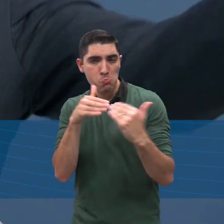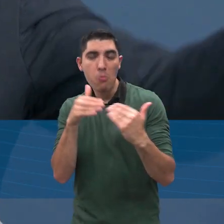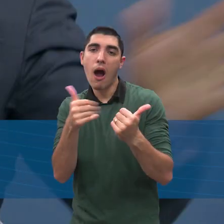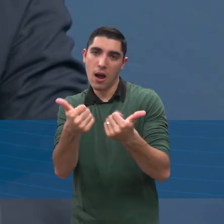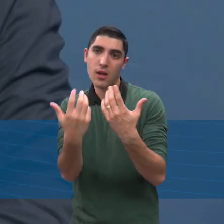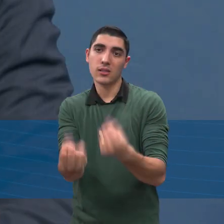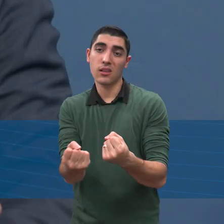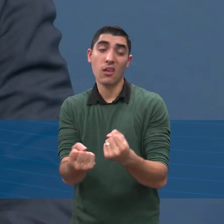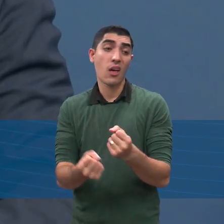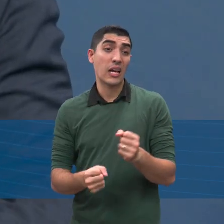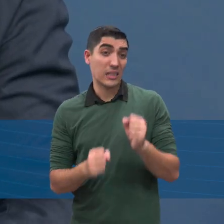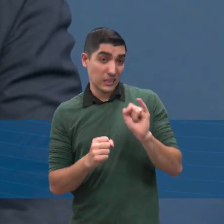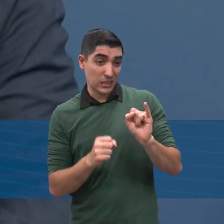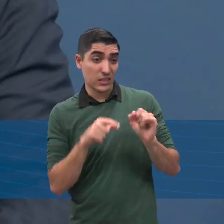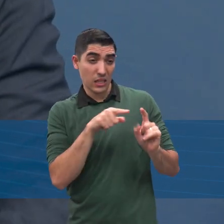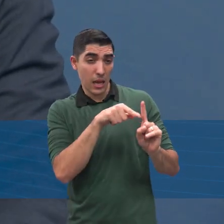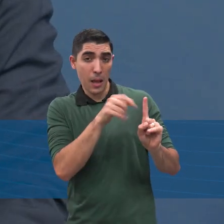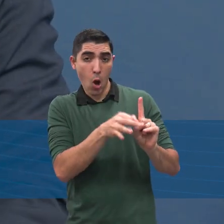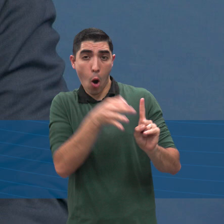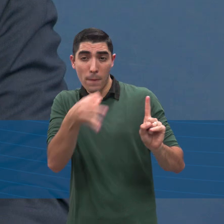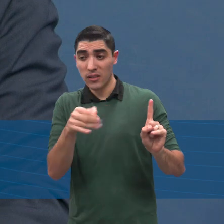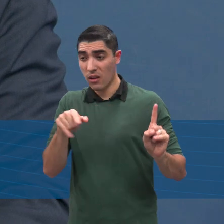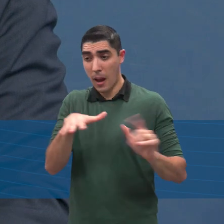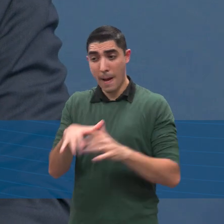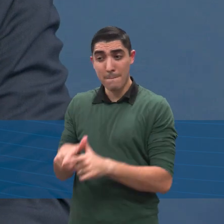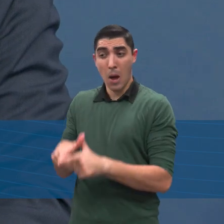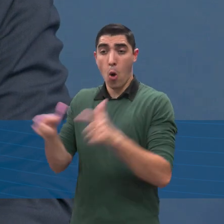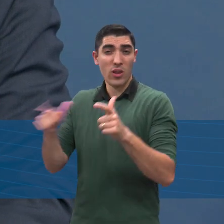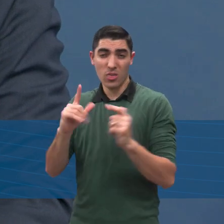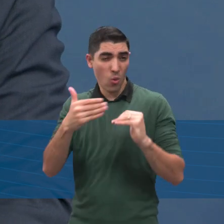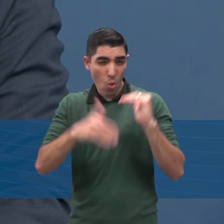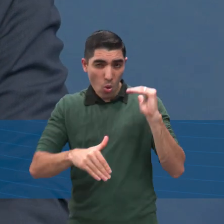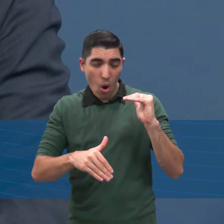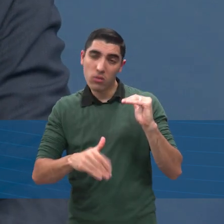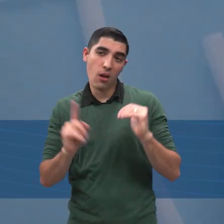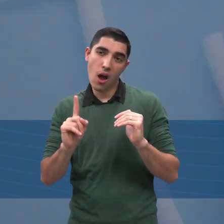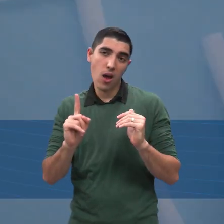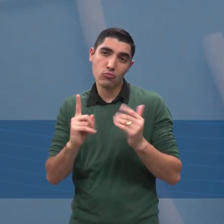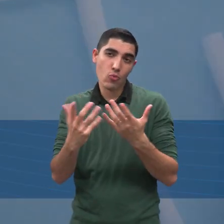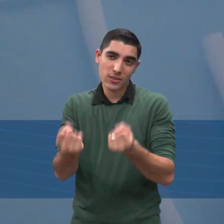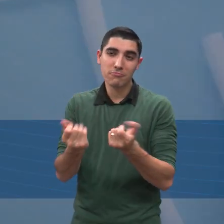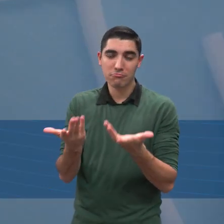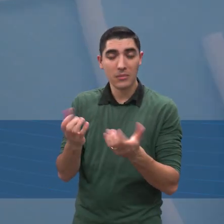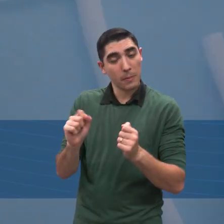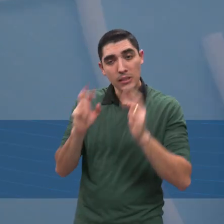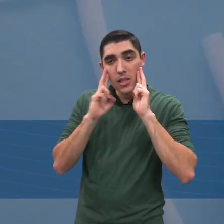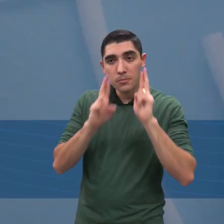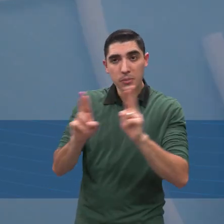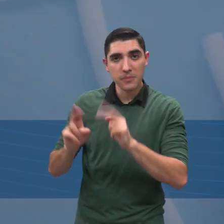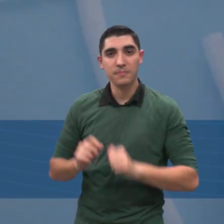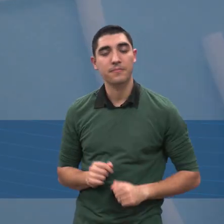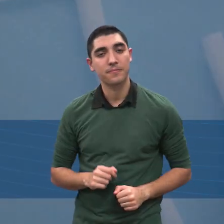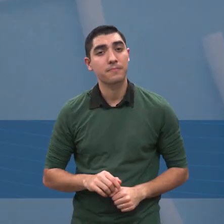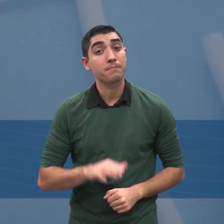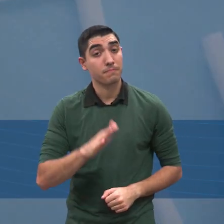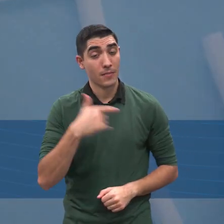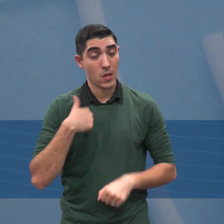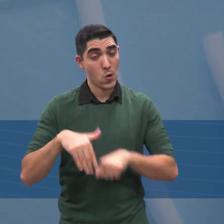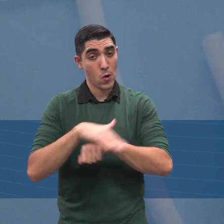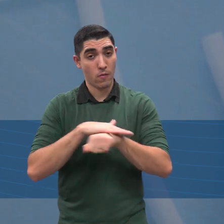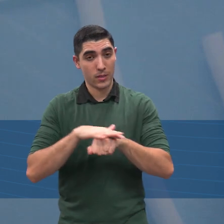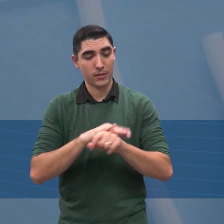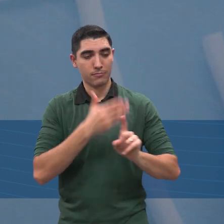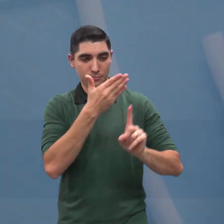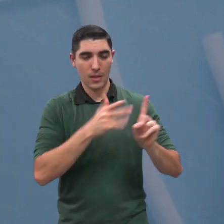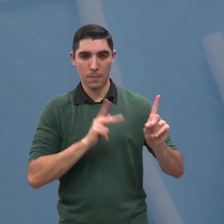a de outra pessoa é aceita. Então, né, é o consenso que a gente tem que respeitar. Gente, eu também conversei com a professora